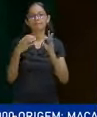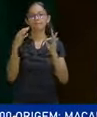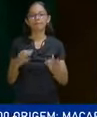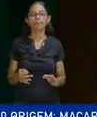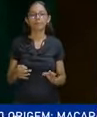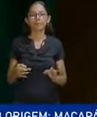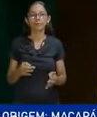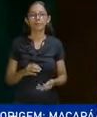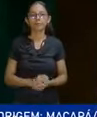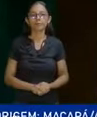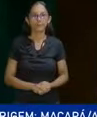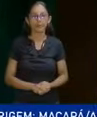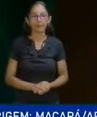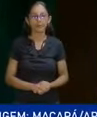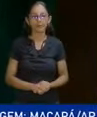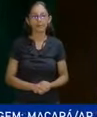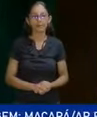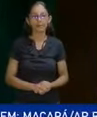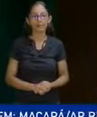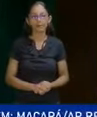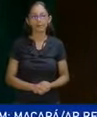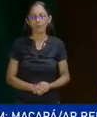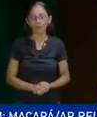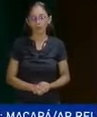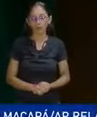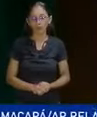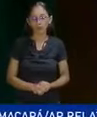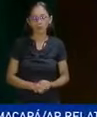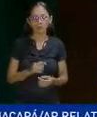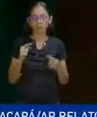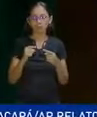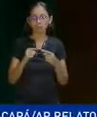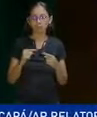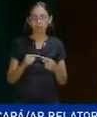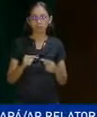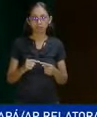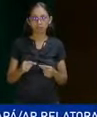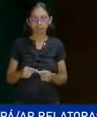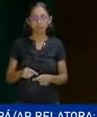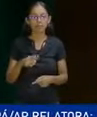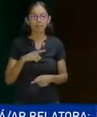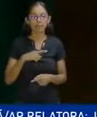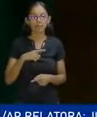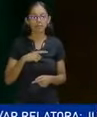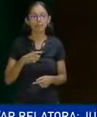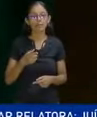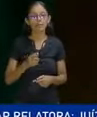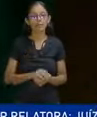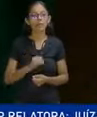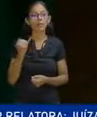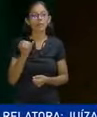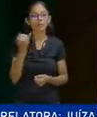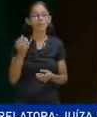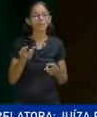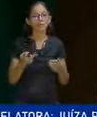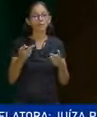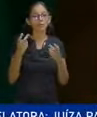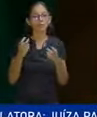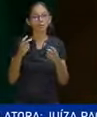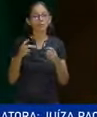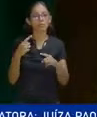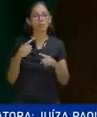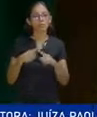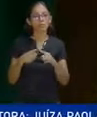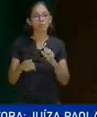e todos os outros princípios a que estão sujeitos os recursos públicos. E é importante fazer essa observação